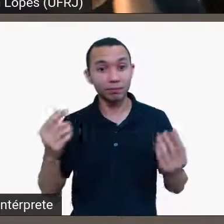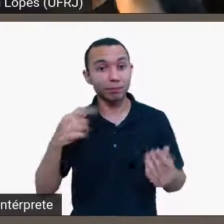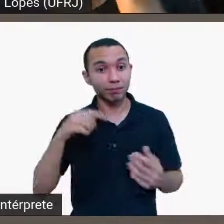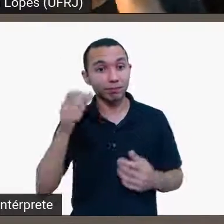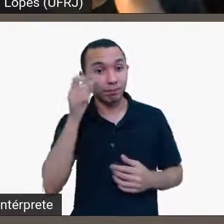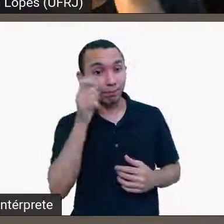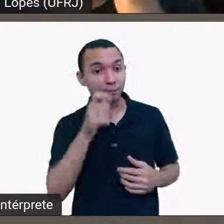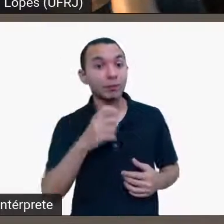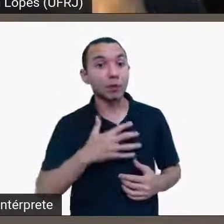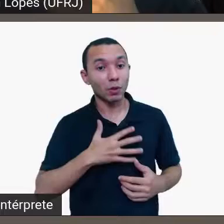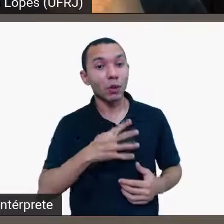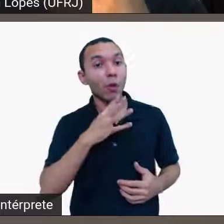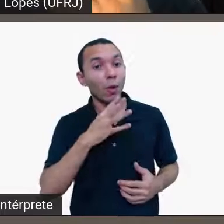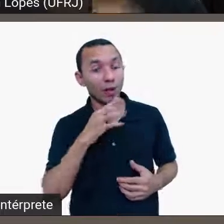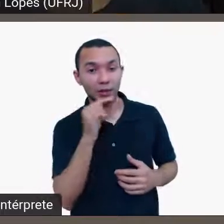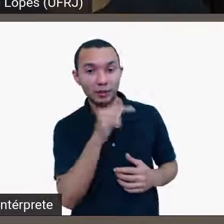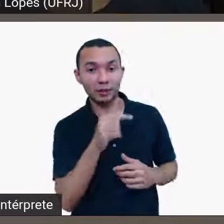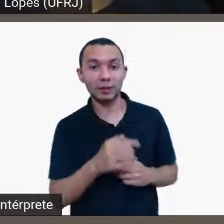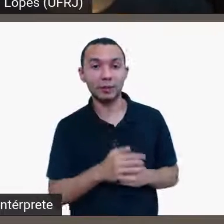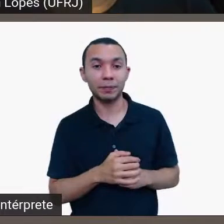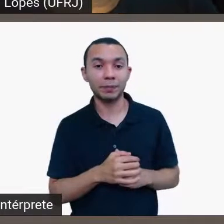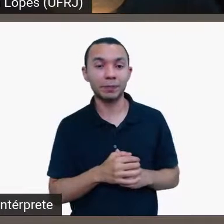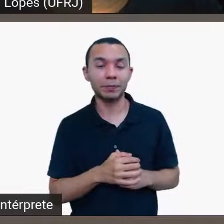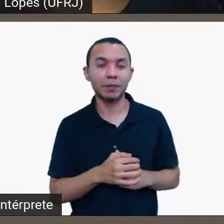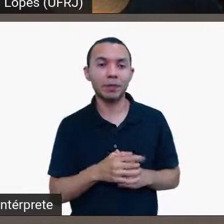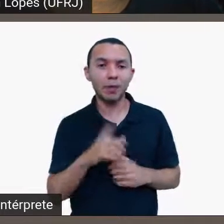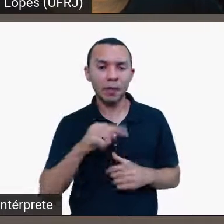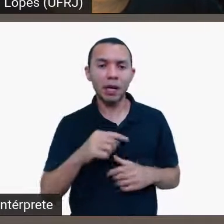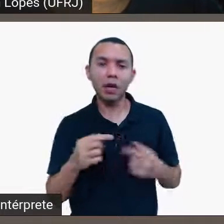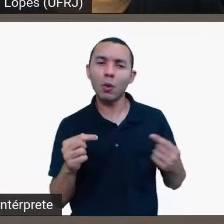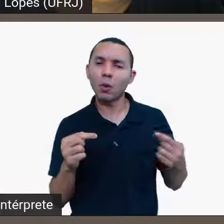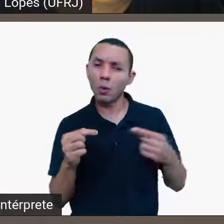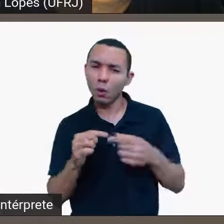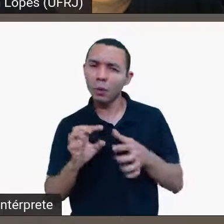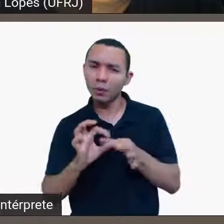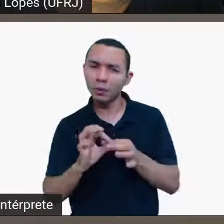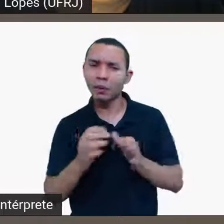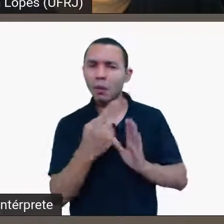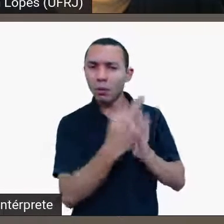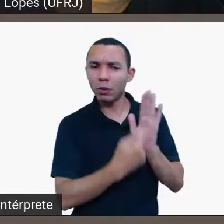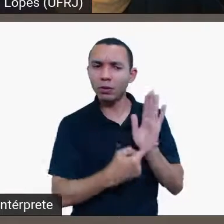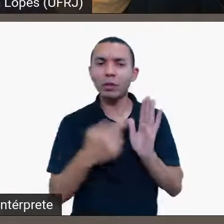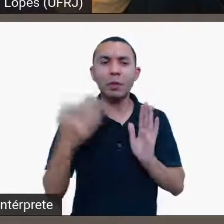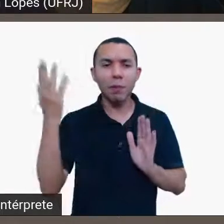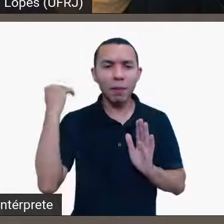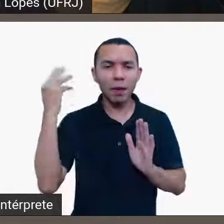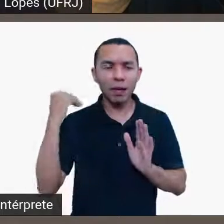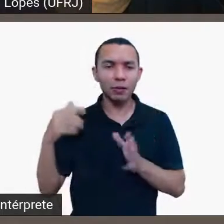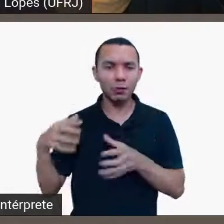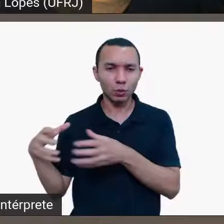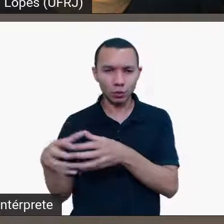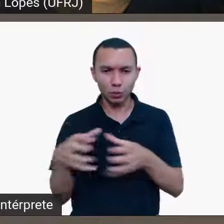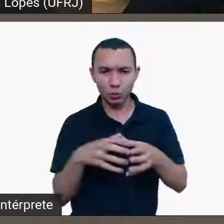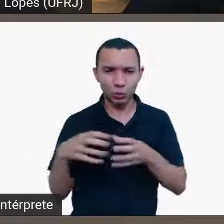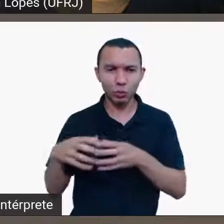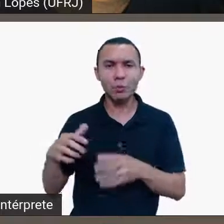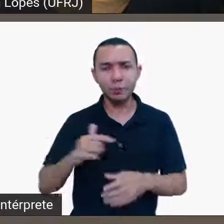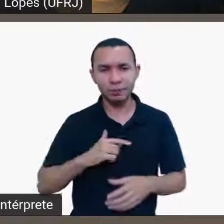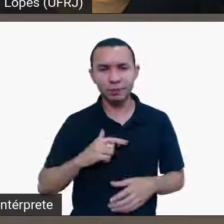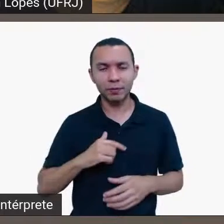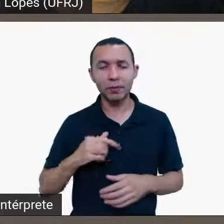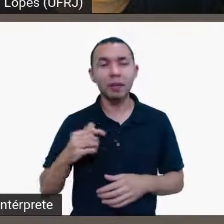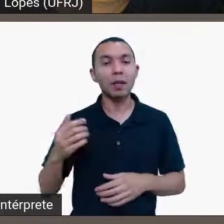muito, muito em consonância com os projetos que essas elites tinham, né? Principalmente na exposição de